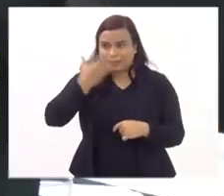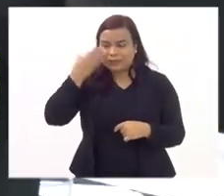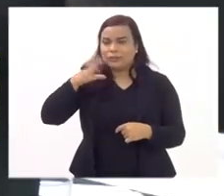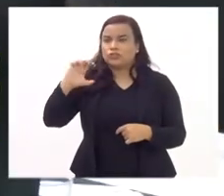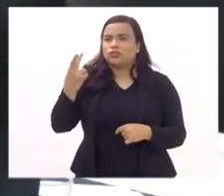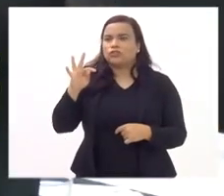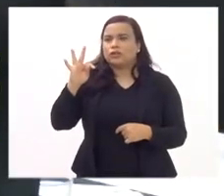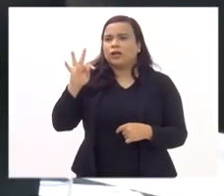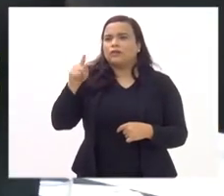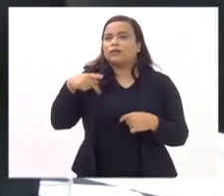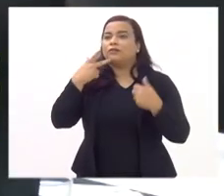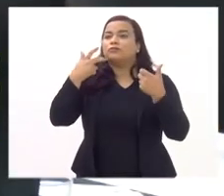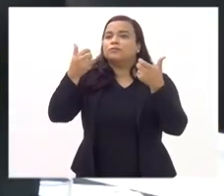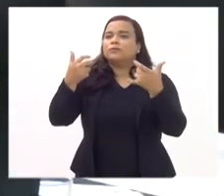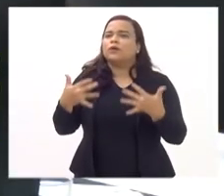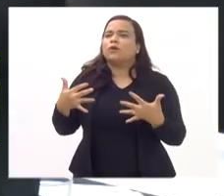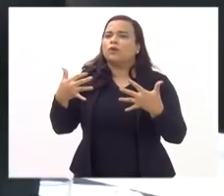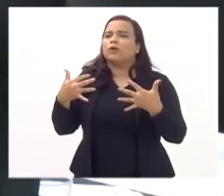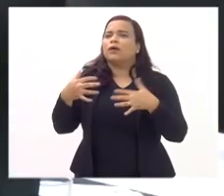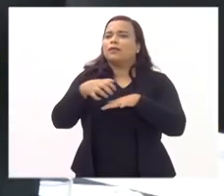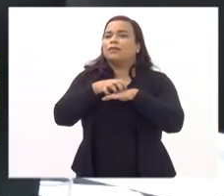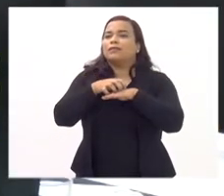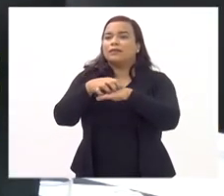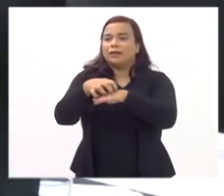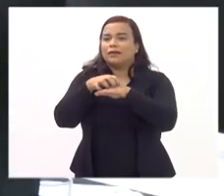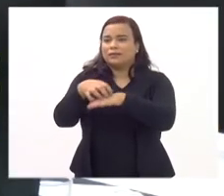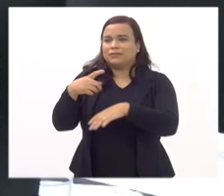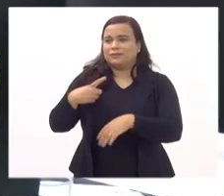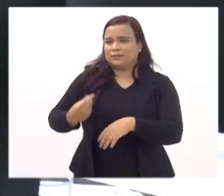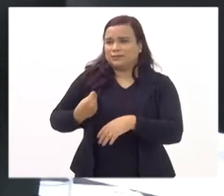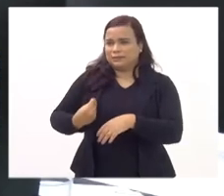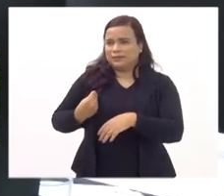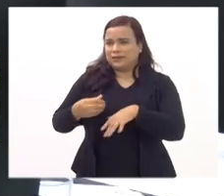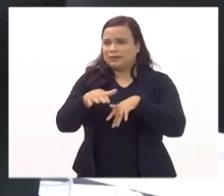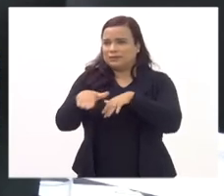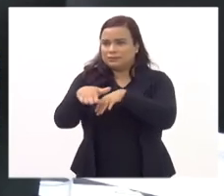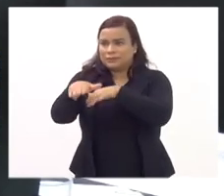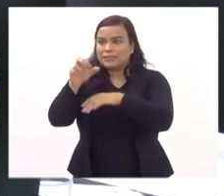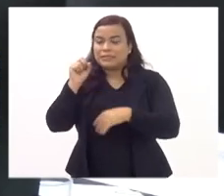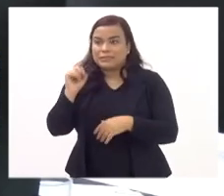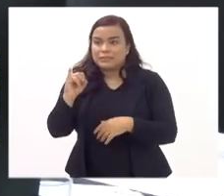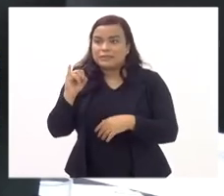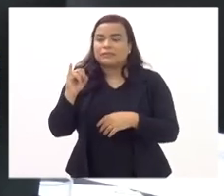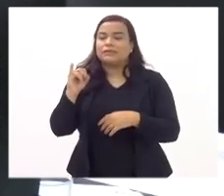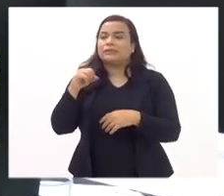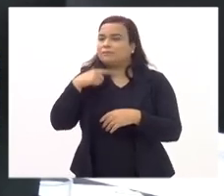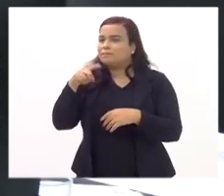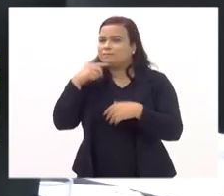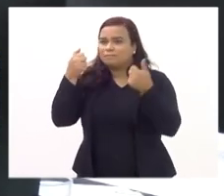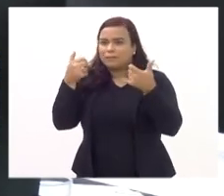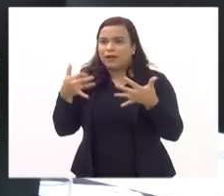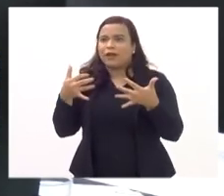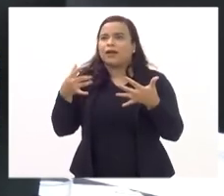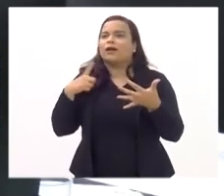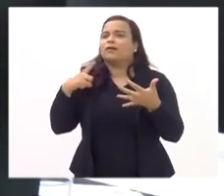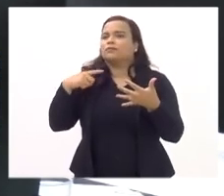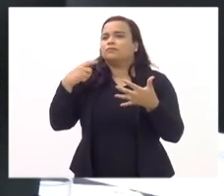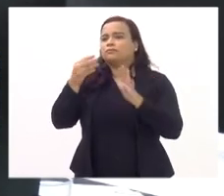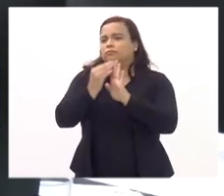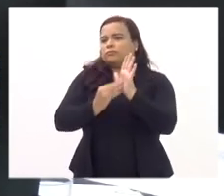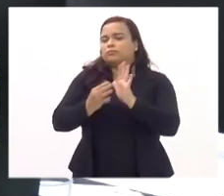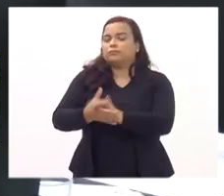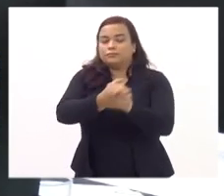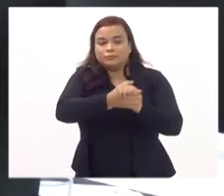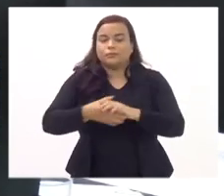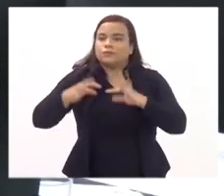está em trânsito, mas que ela já escreveu isso para caso tivesse dificuldade de conseguir falar. Ela cumprimentou todos os